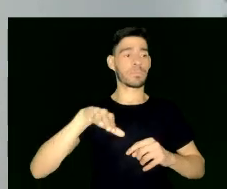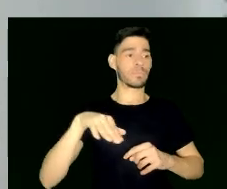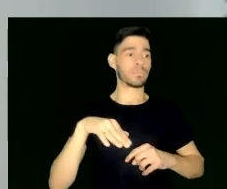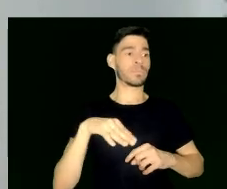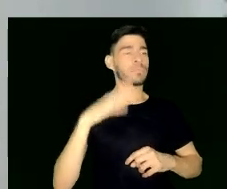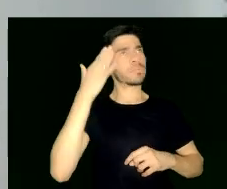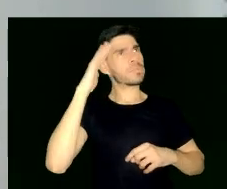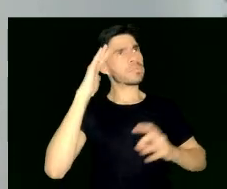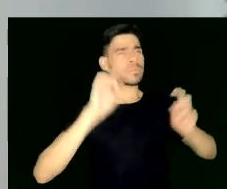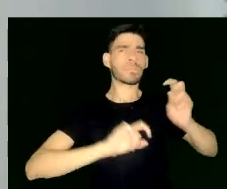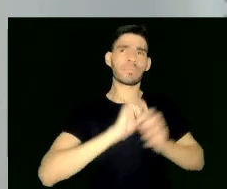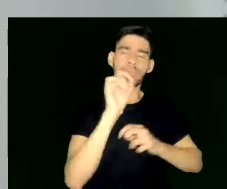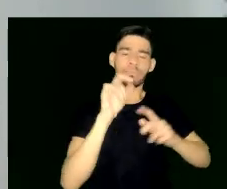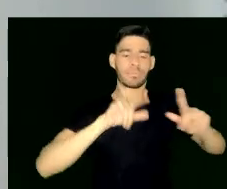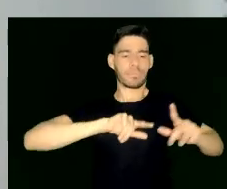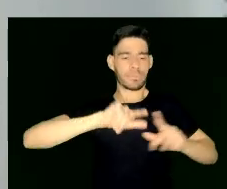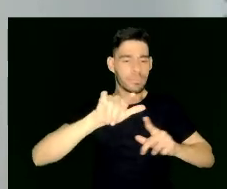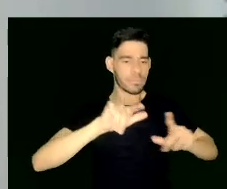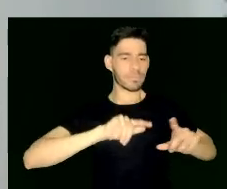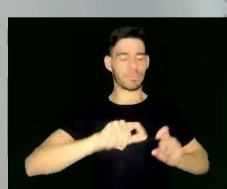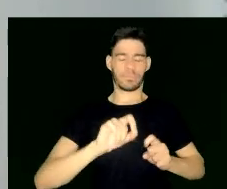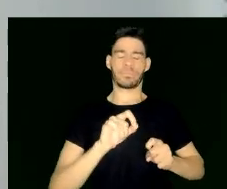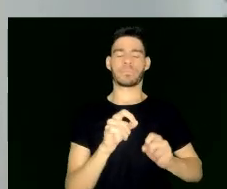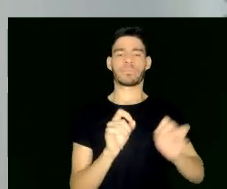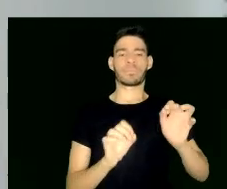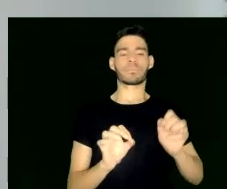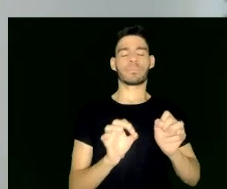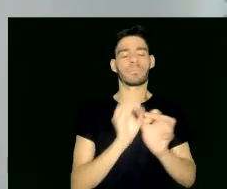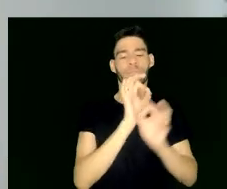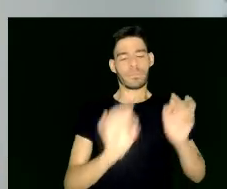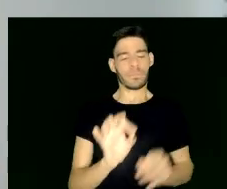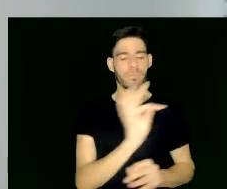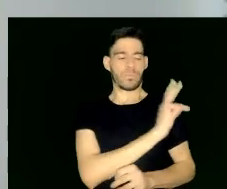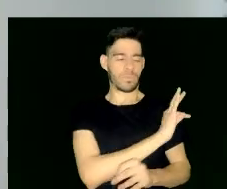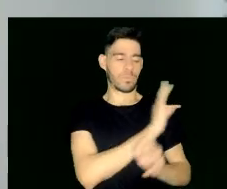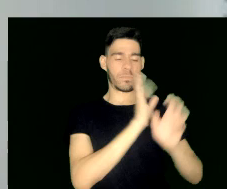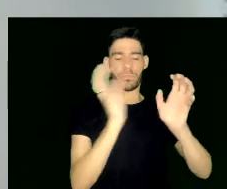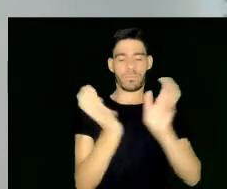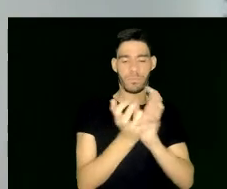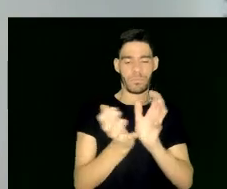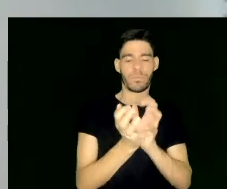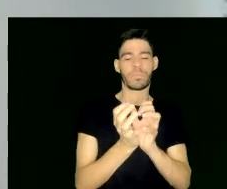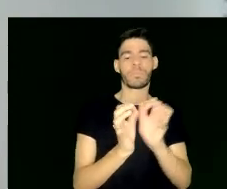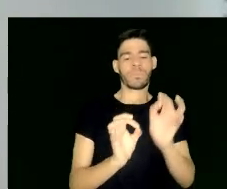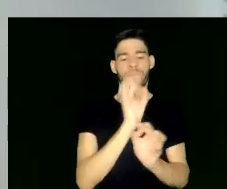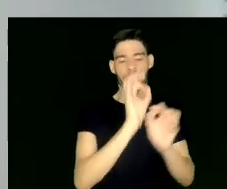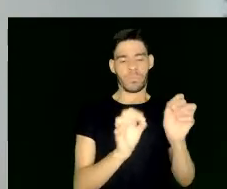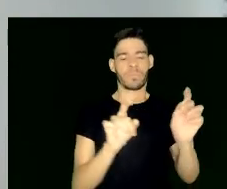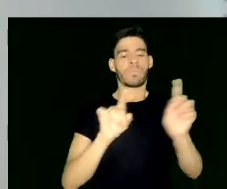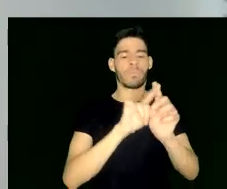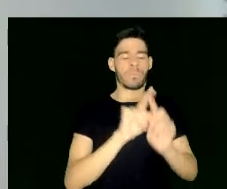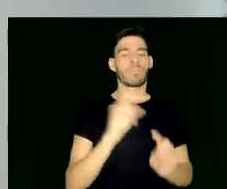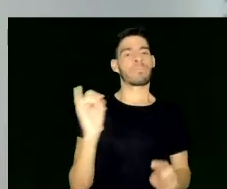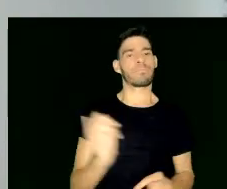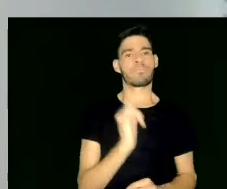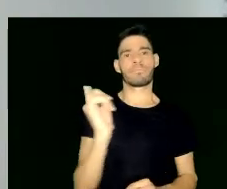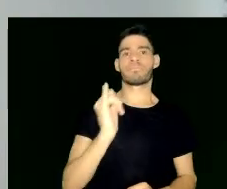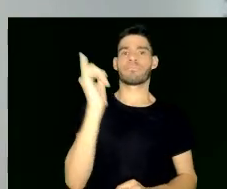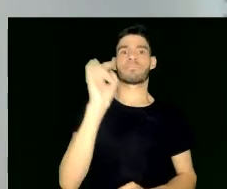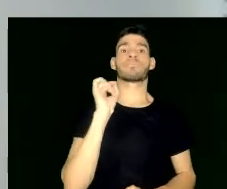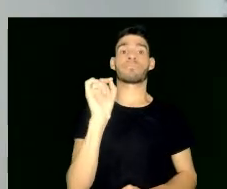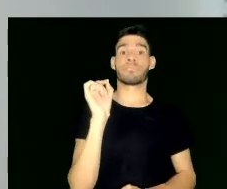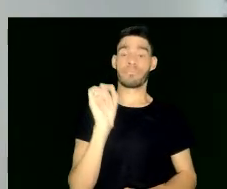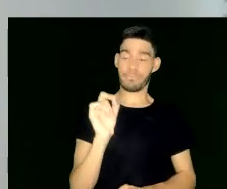populismo judicial. Então, a compreensão do trabalho jurídico, técnico dos membros do Poder Judiciário é também um